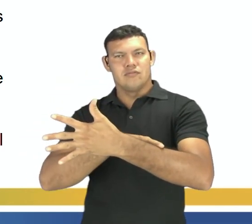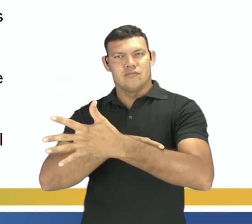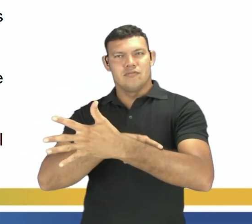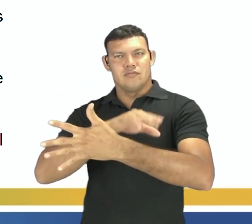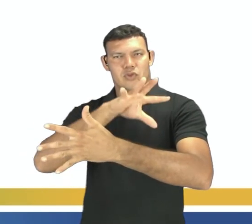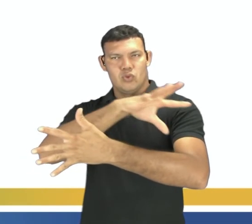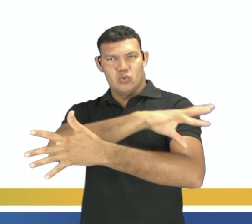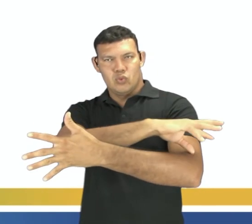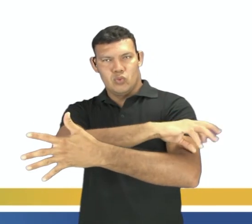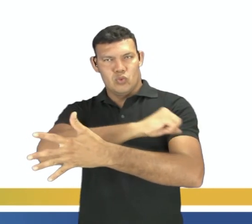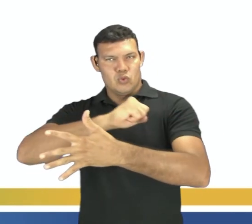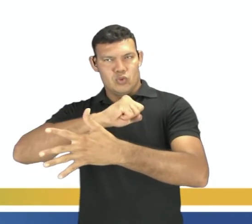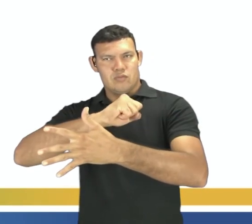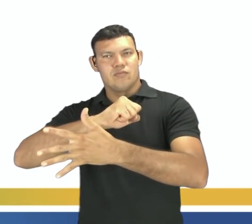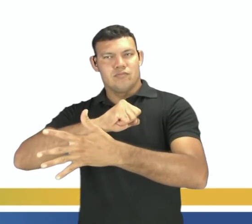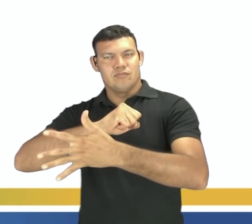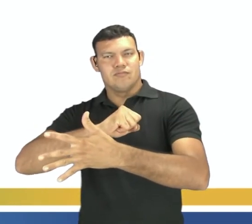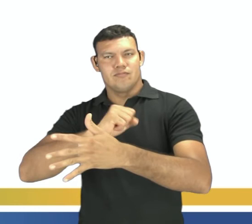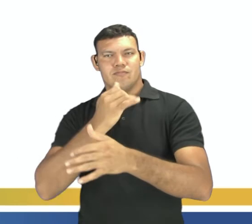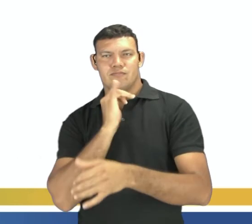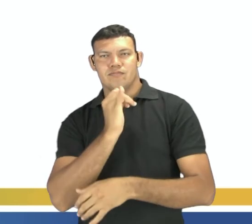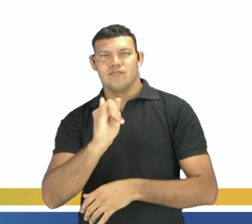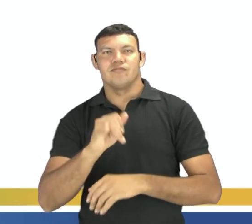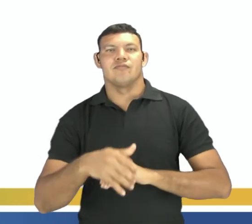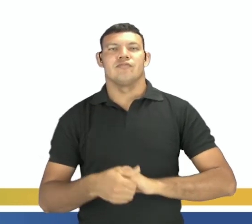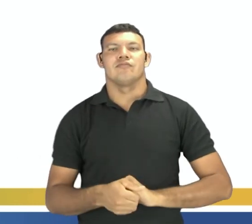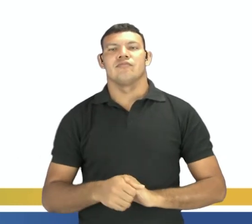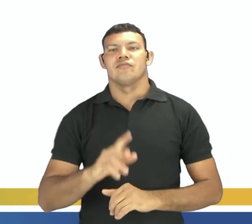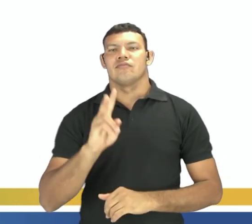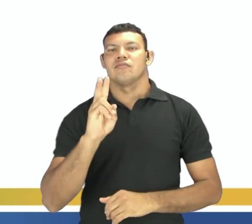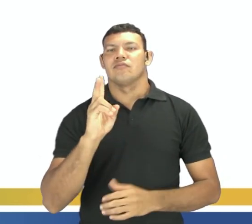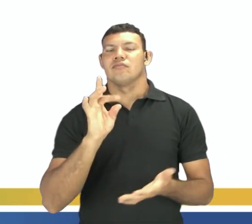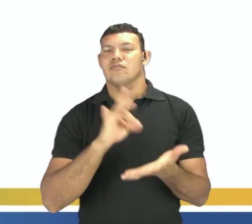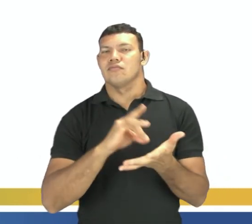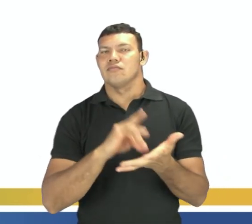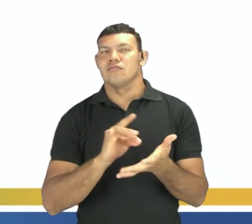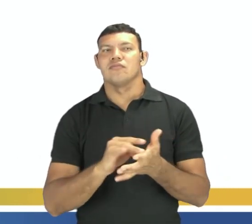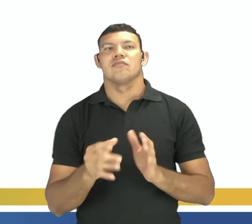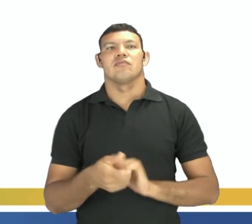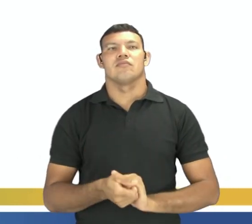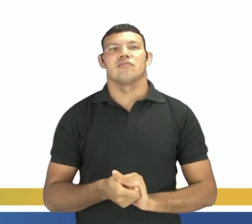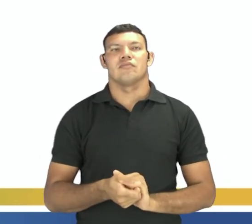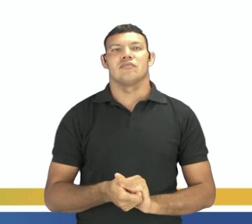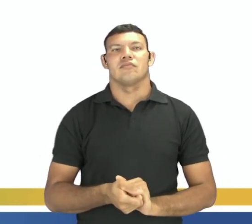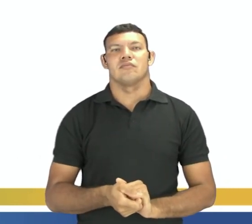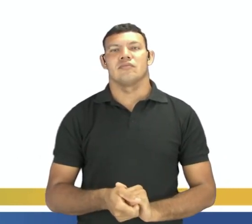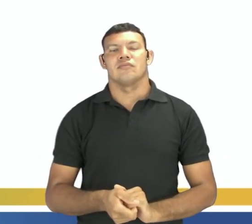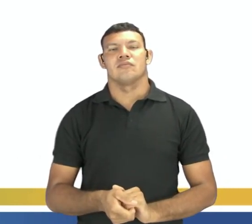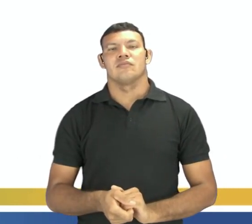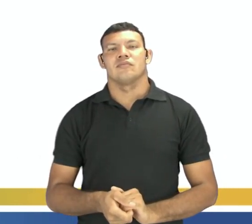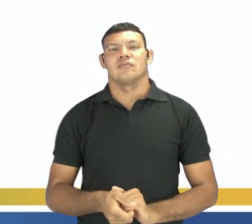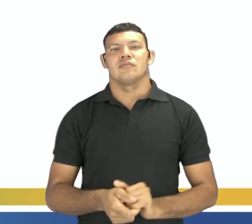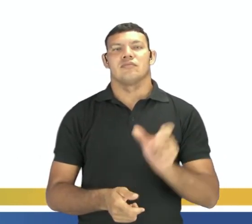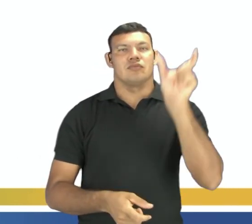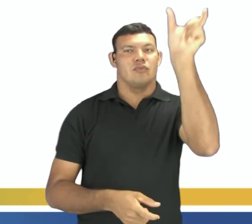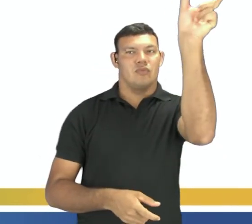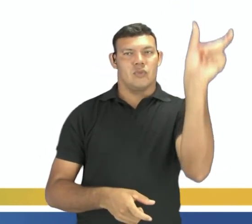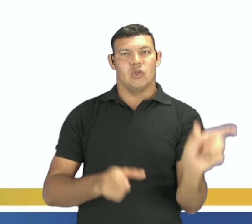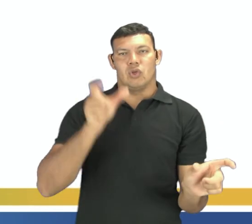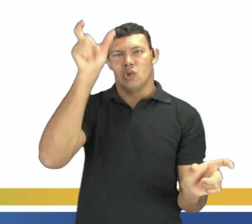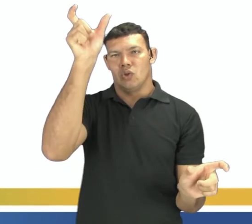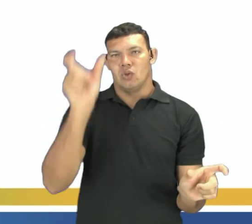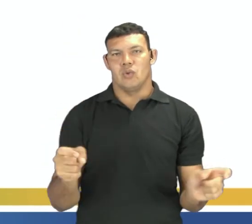Verdadeiro. Vamos à próxima atividade. Associar duas colunas. Letra A, nós temos o tecido